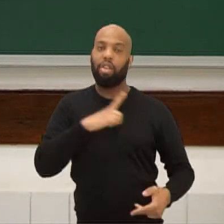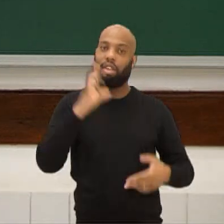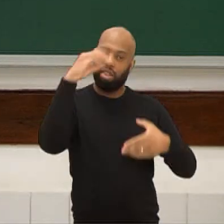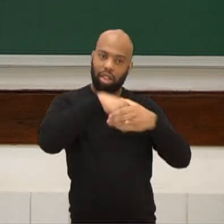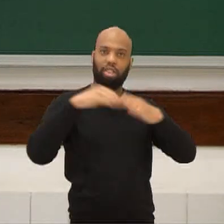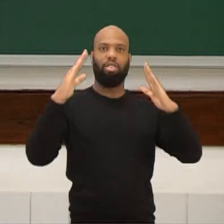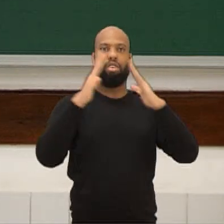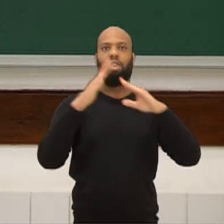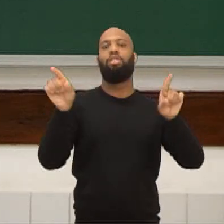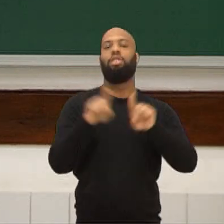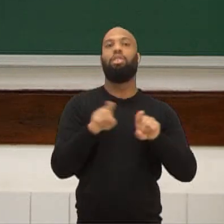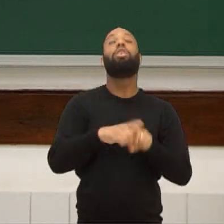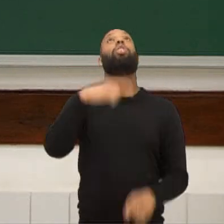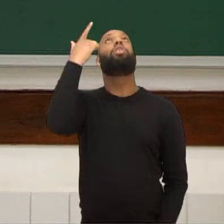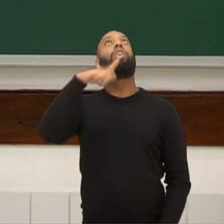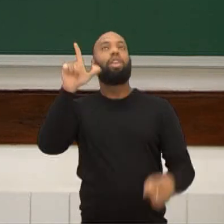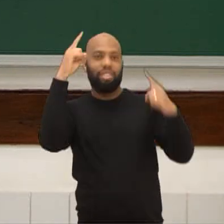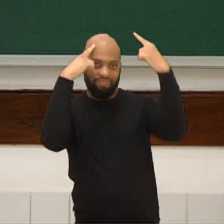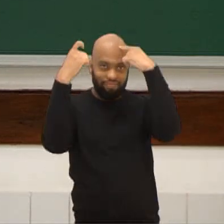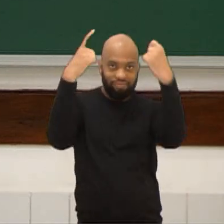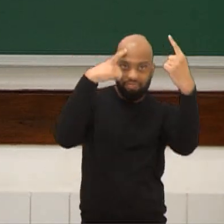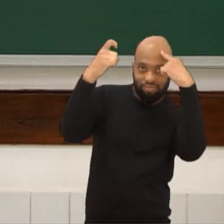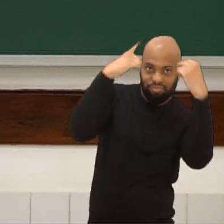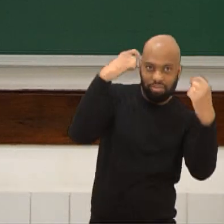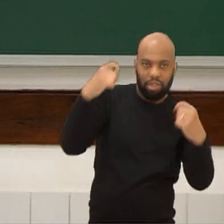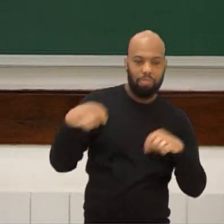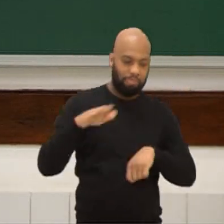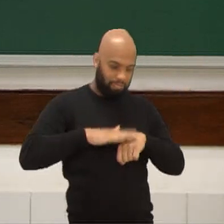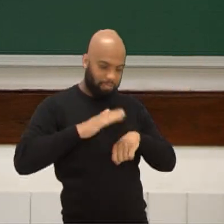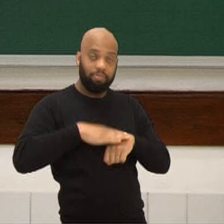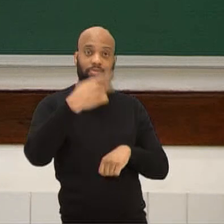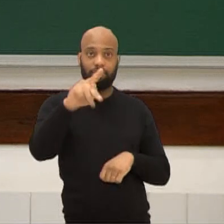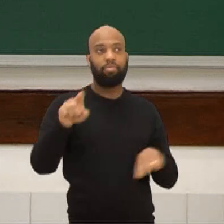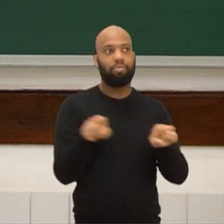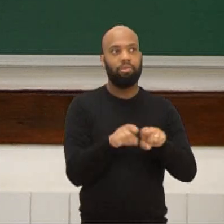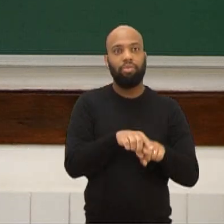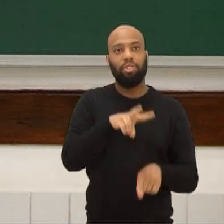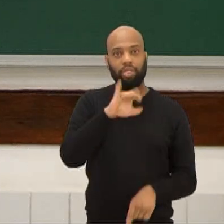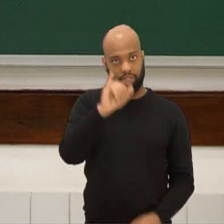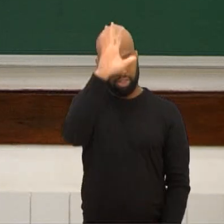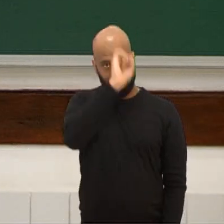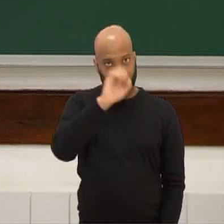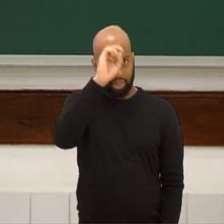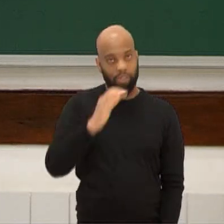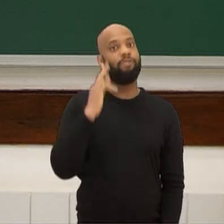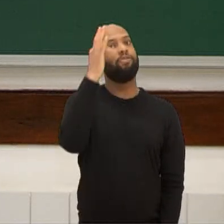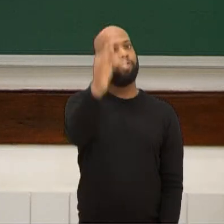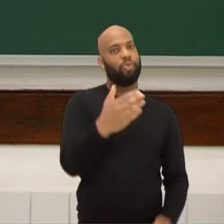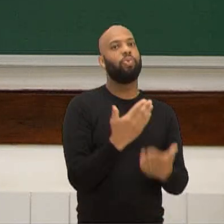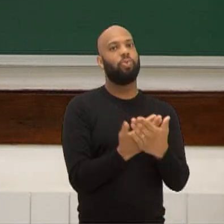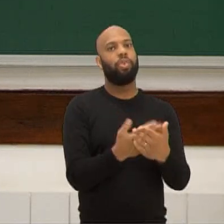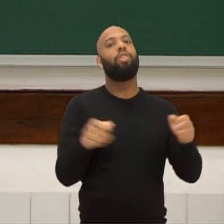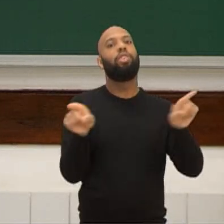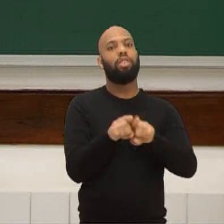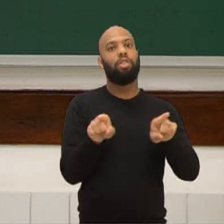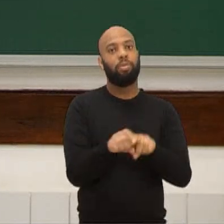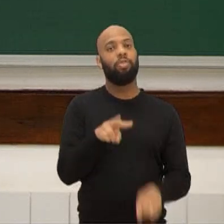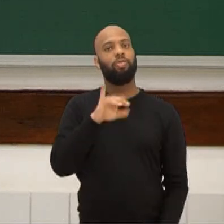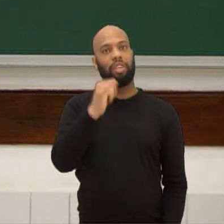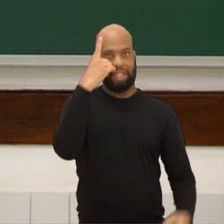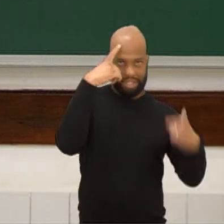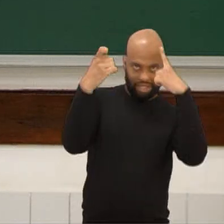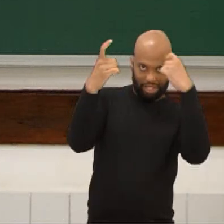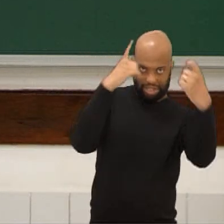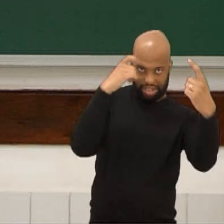de malabares, você consegue criar um jogo de malabares que nós vamos aprender nas próximas aulas, aí nós vamos criar